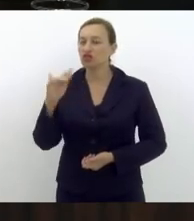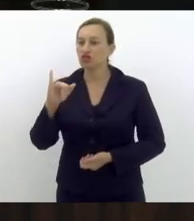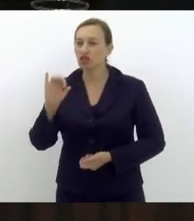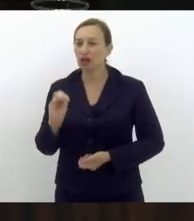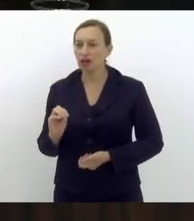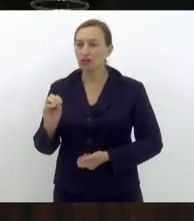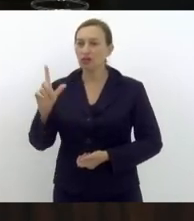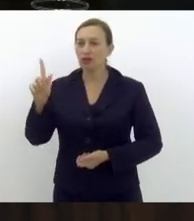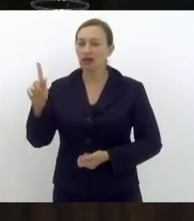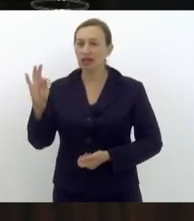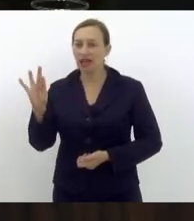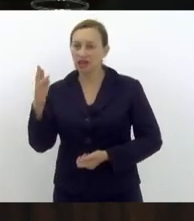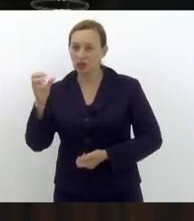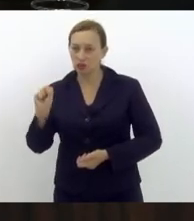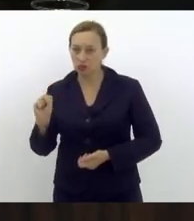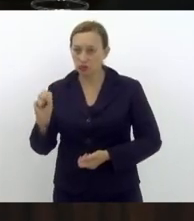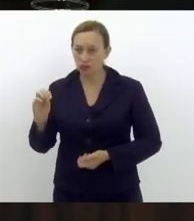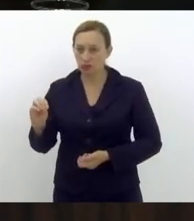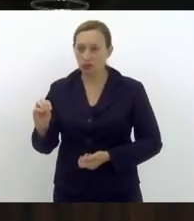Galhaço,